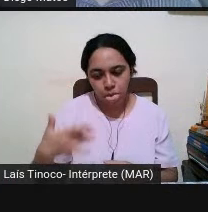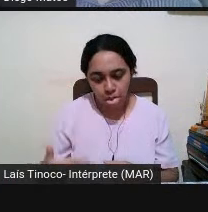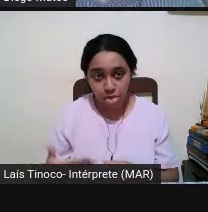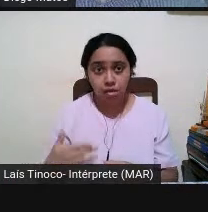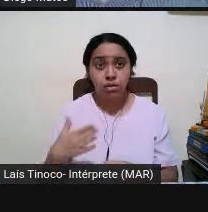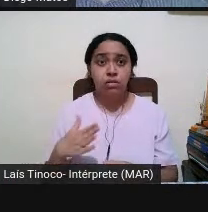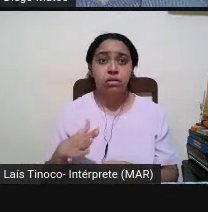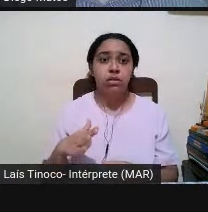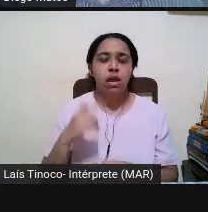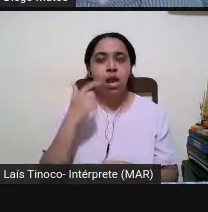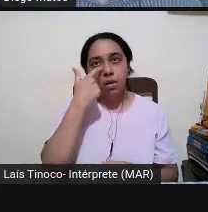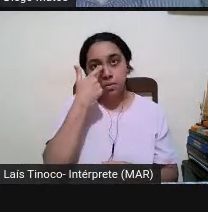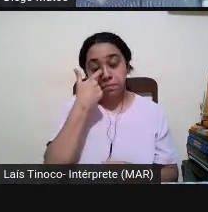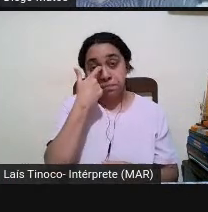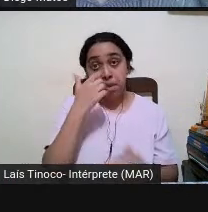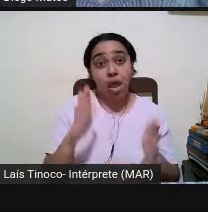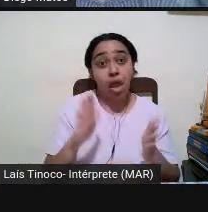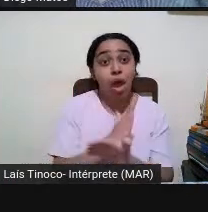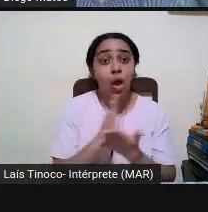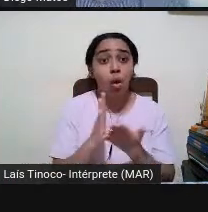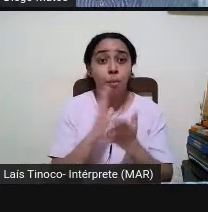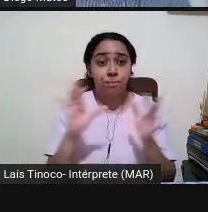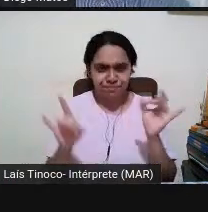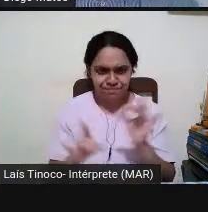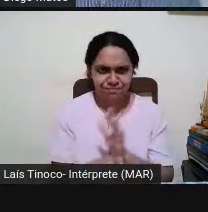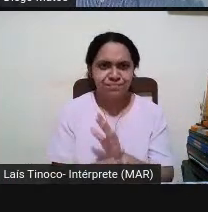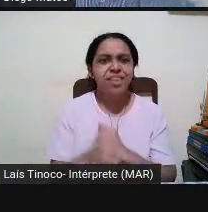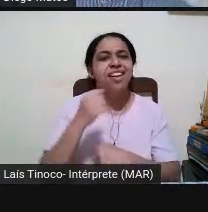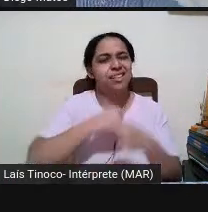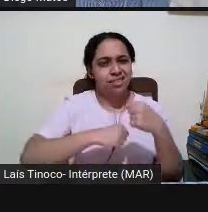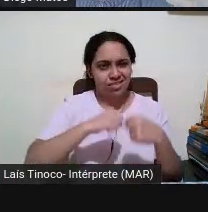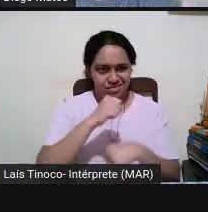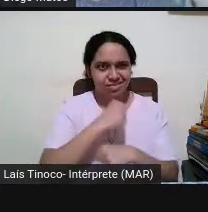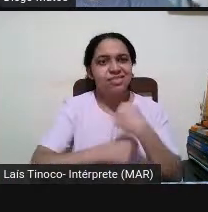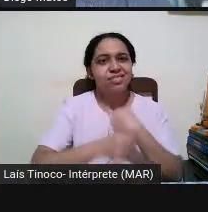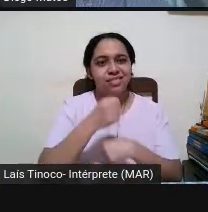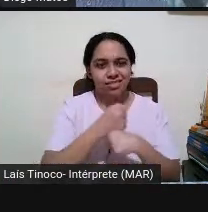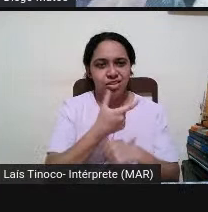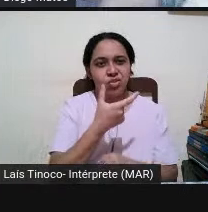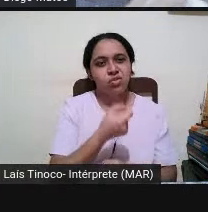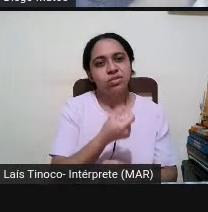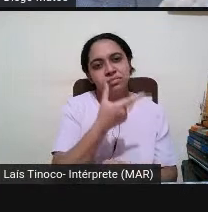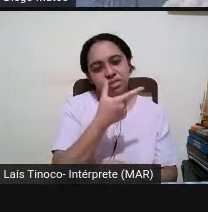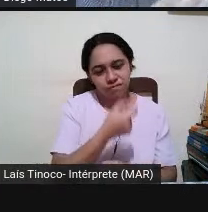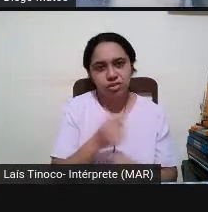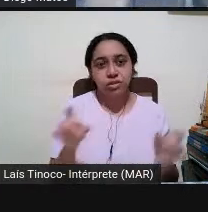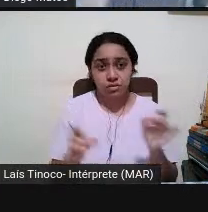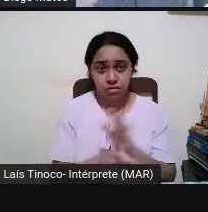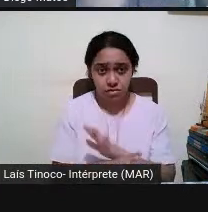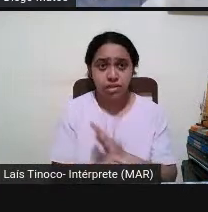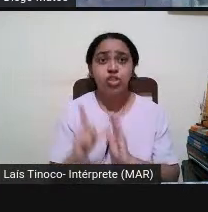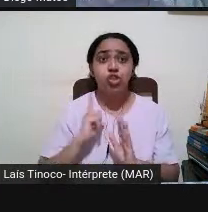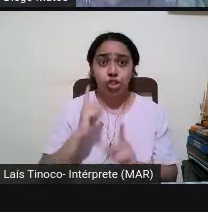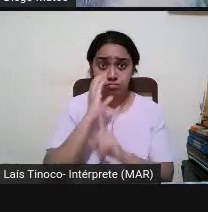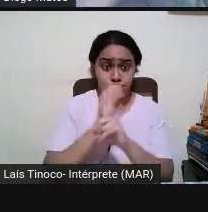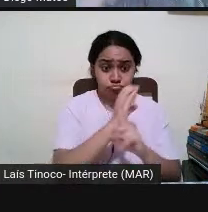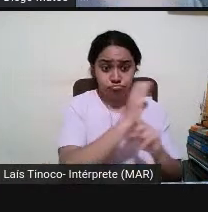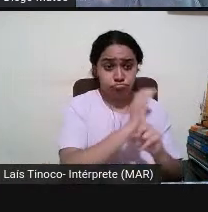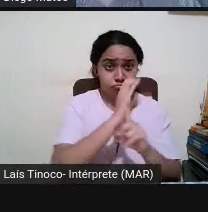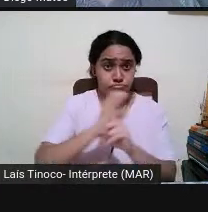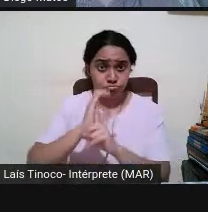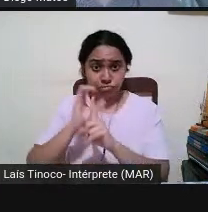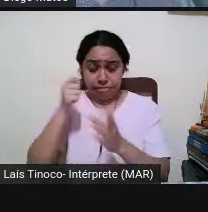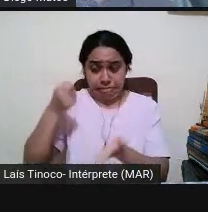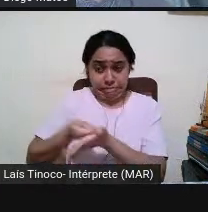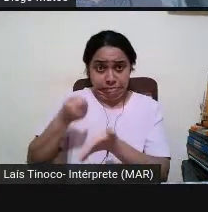finalizaram ali Por volta do ano passado com elas tinha na verdade é cronograma mas bem